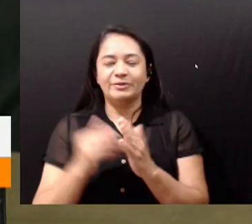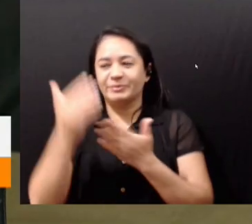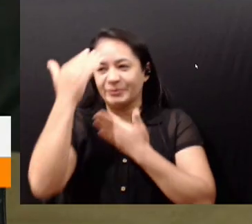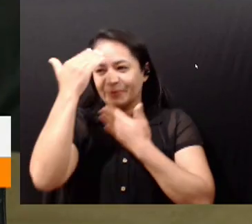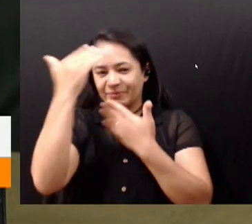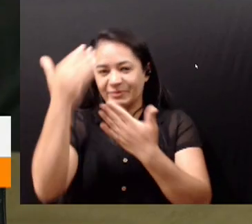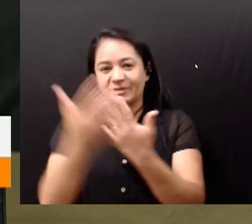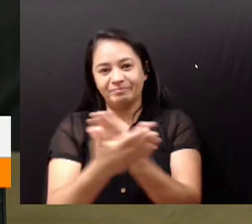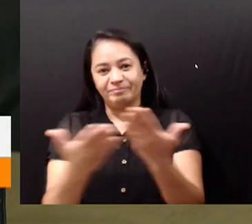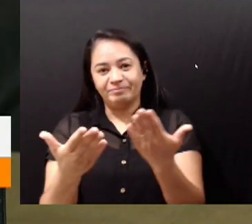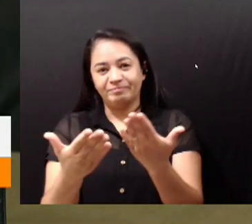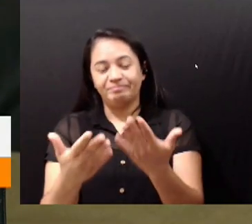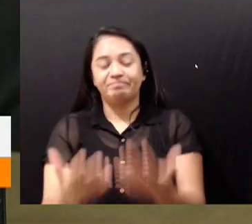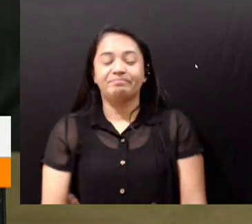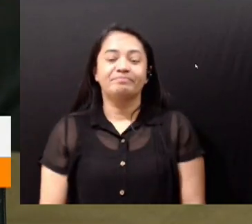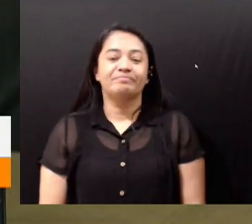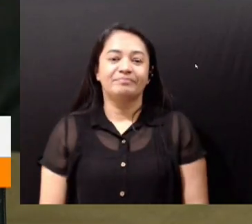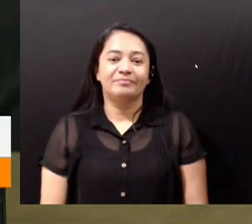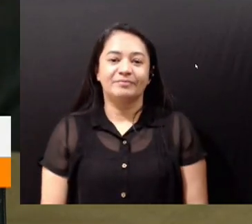seguinte,